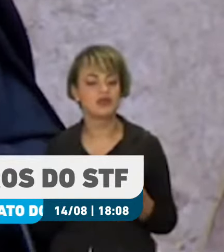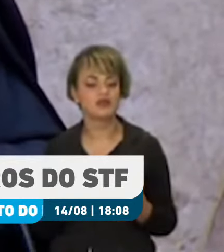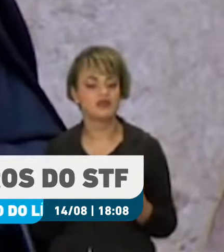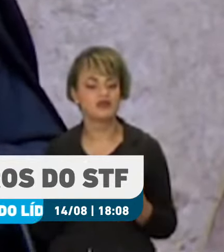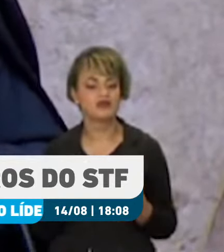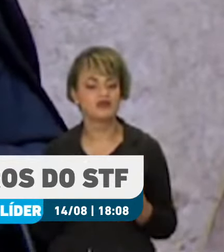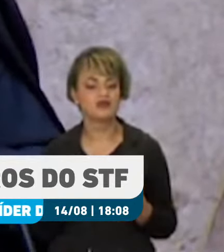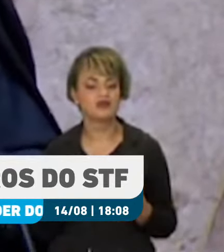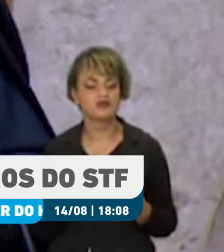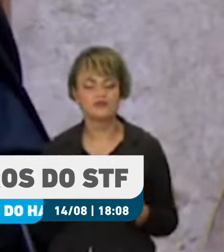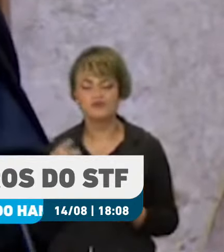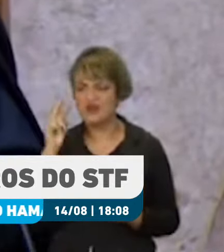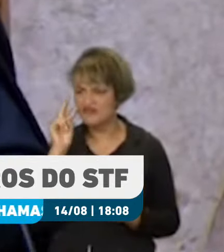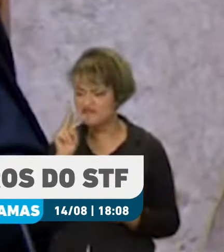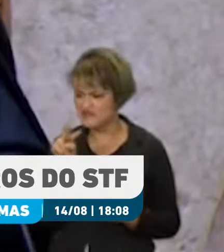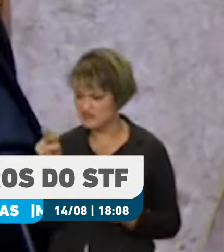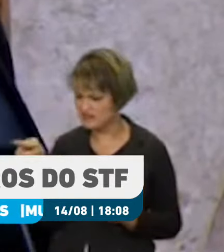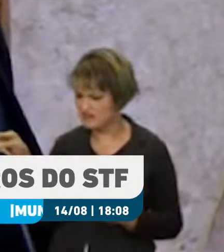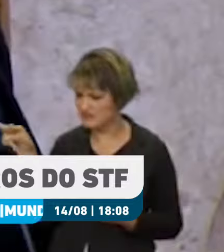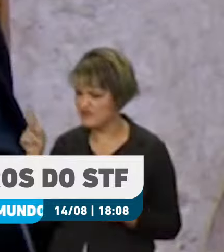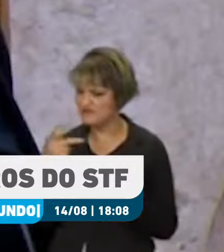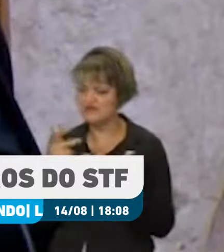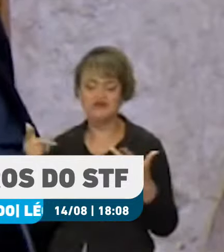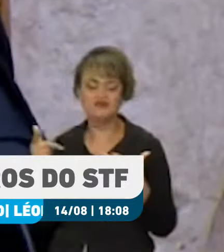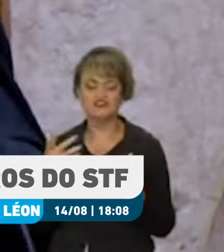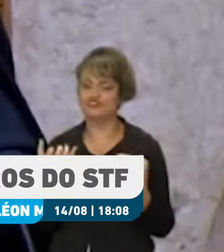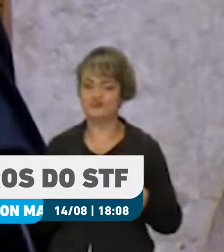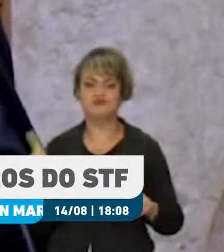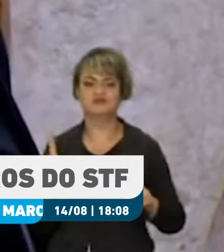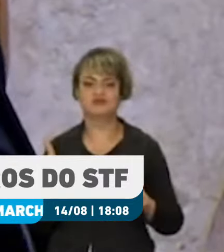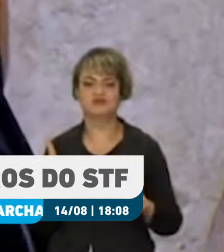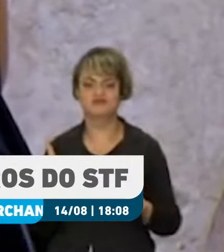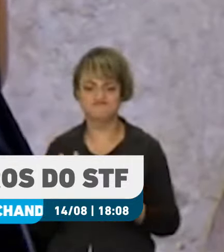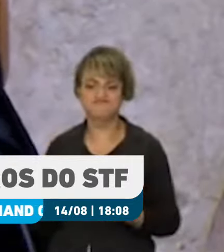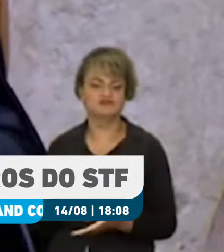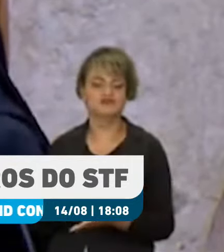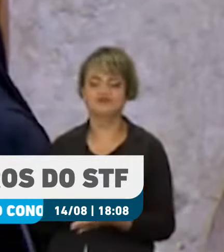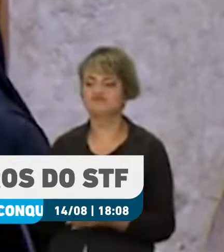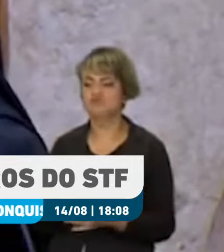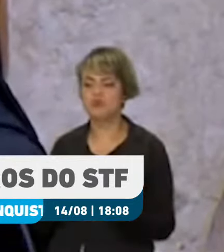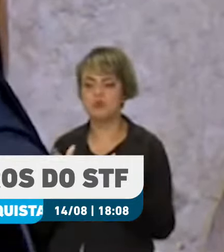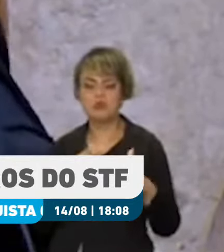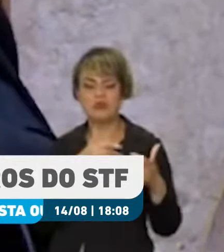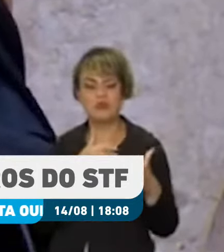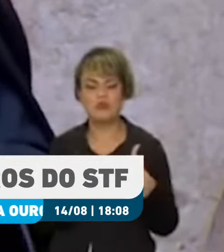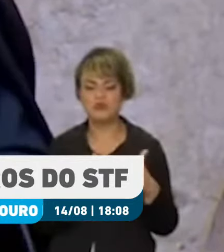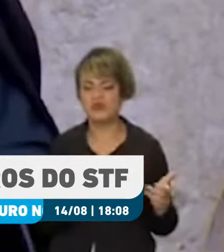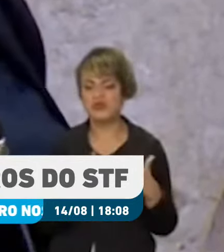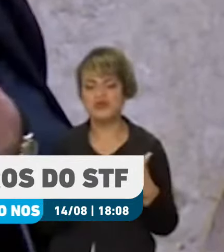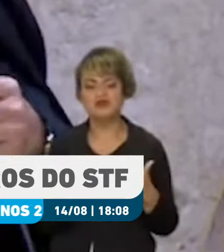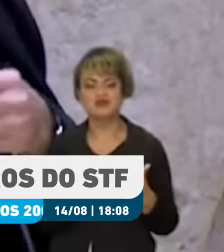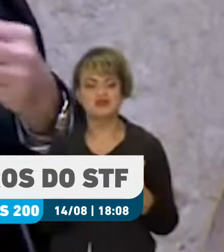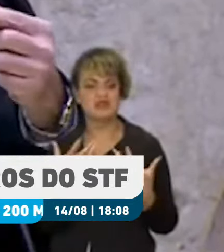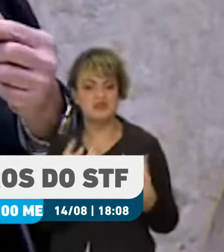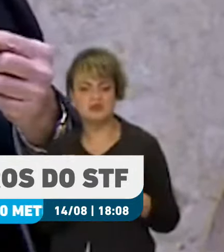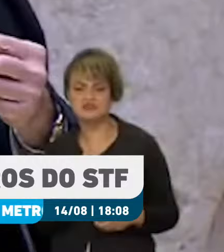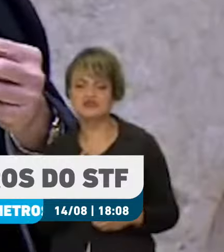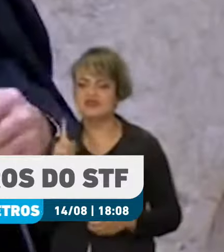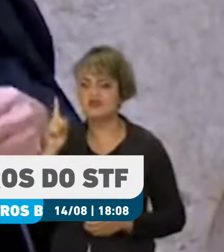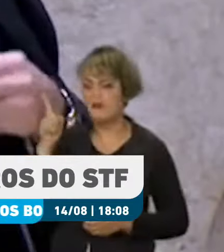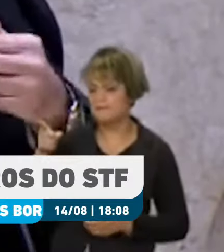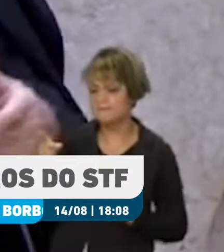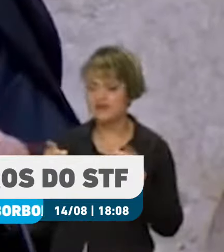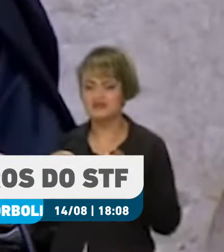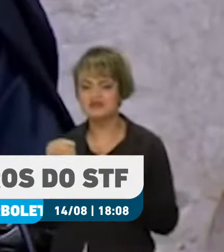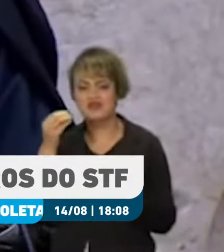a ao extremismo de uma maneira geral venha de onde vier com a sua intolerância com as suas ameaças com a